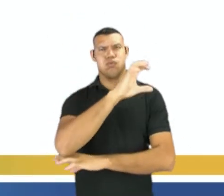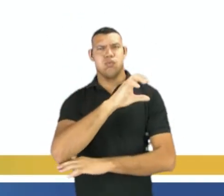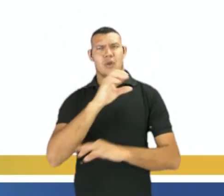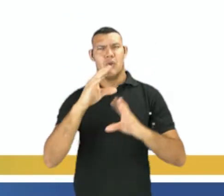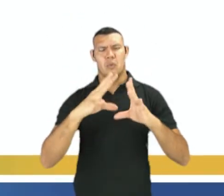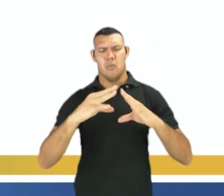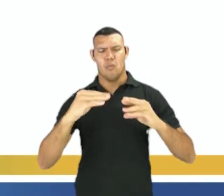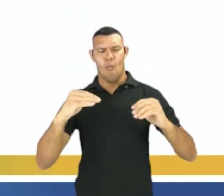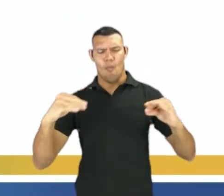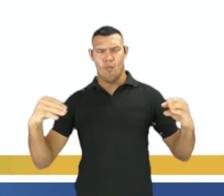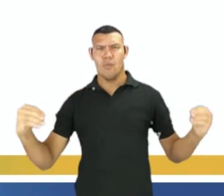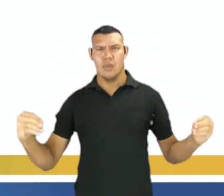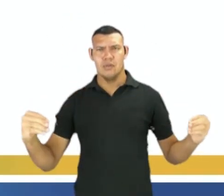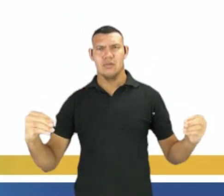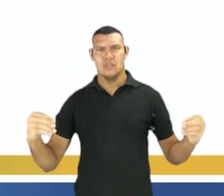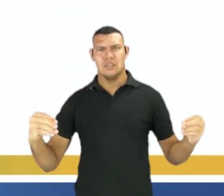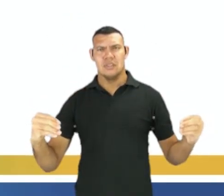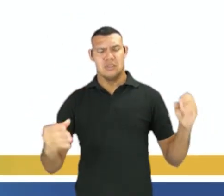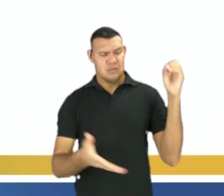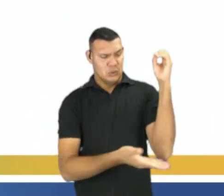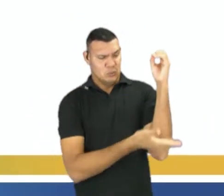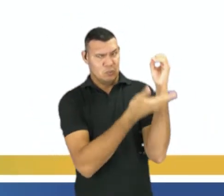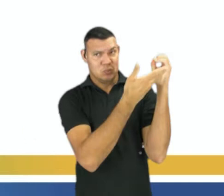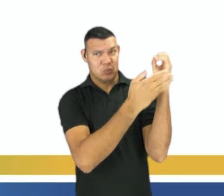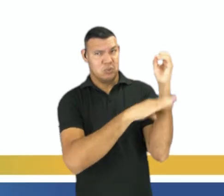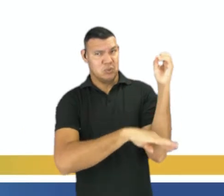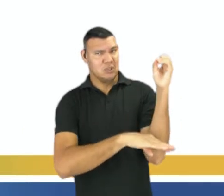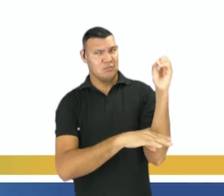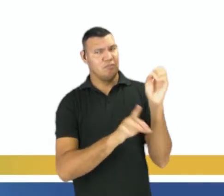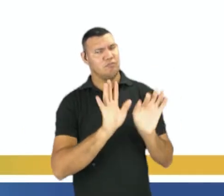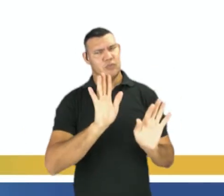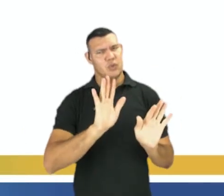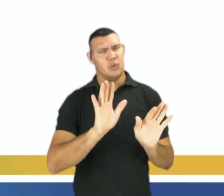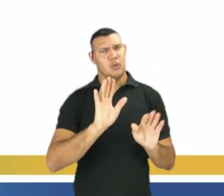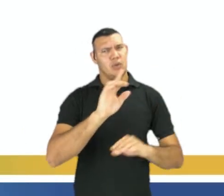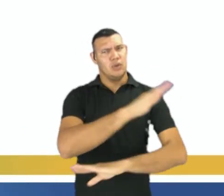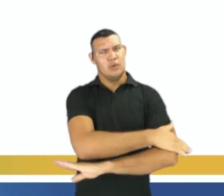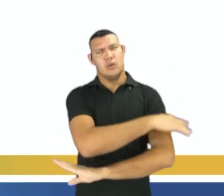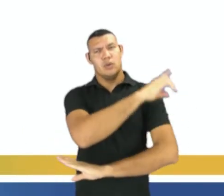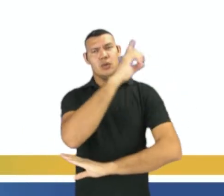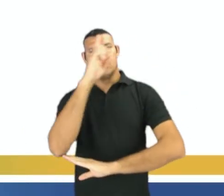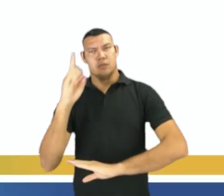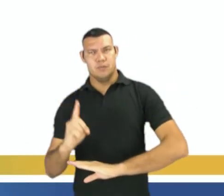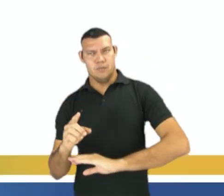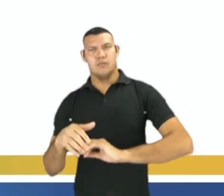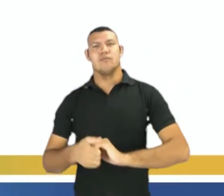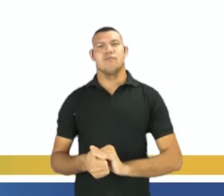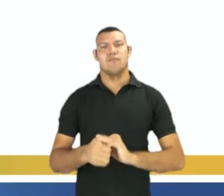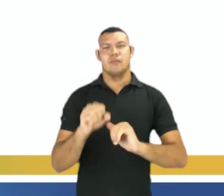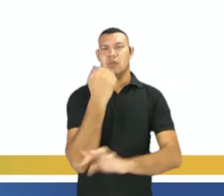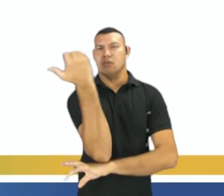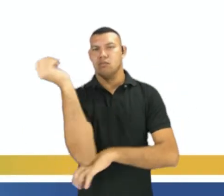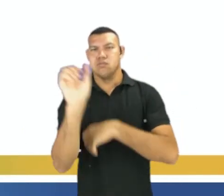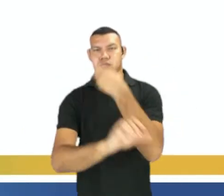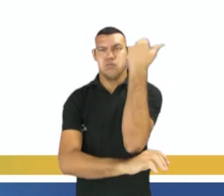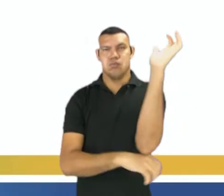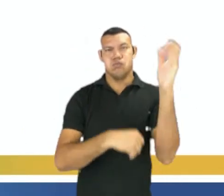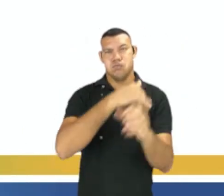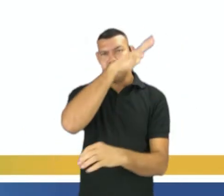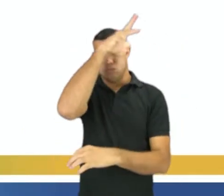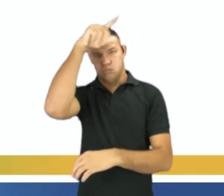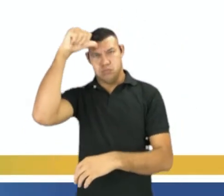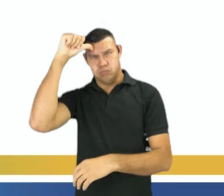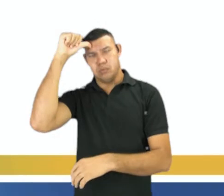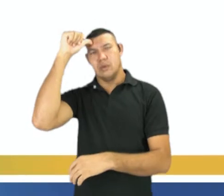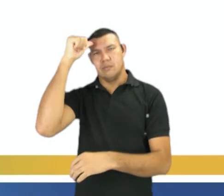apresentar pouca variação de temperatura ao longo do dia, né? Então, a floresta amazônica é outra formação de vegetais, né, que